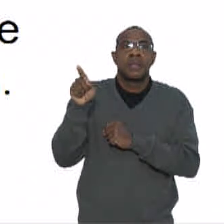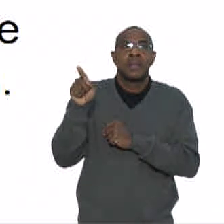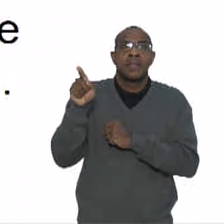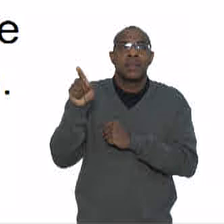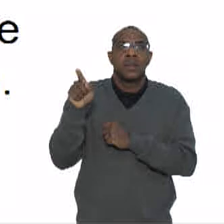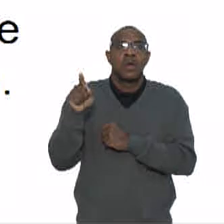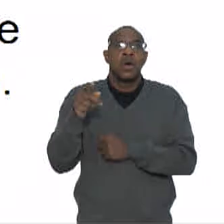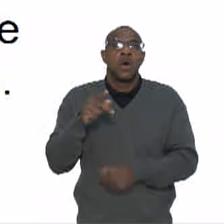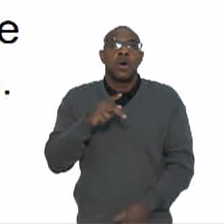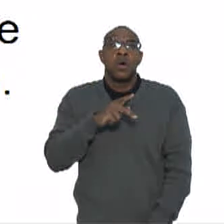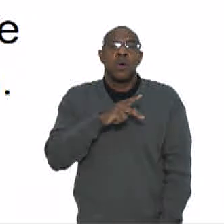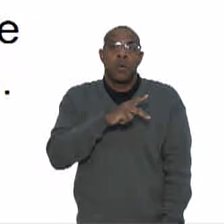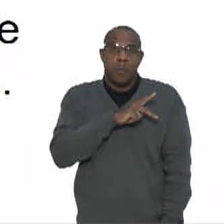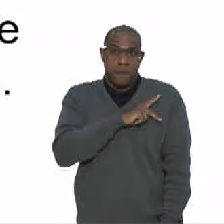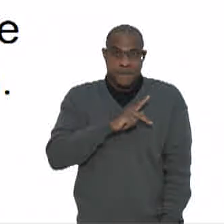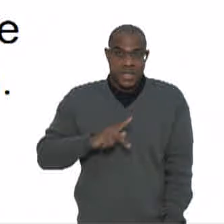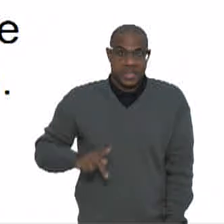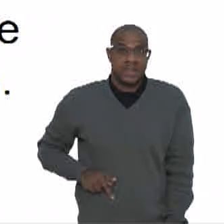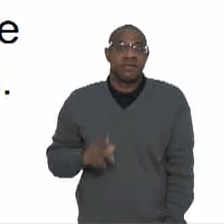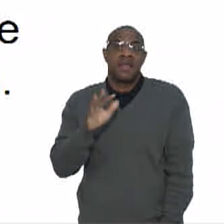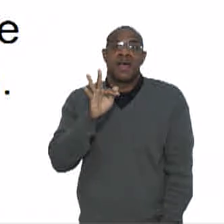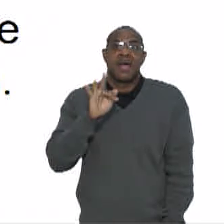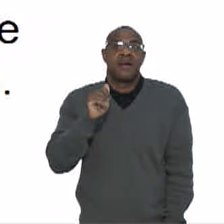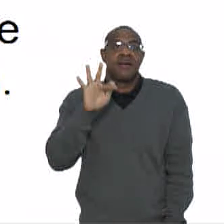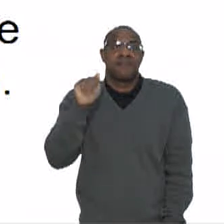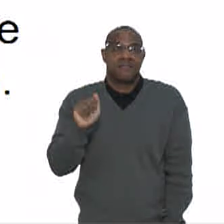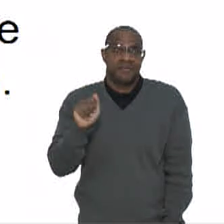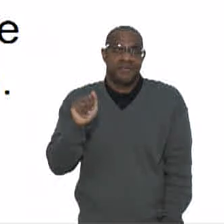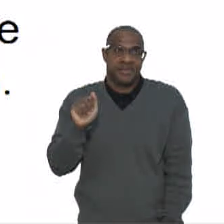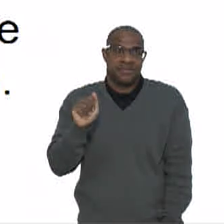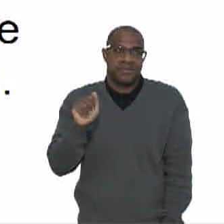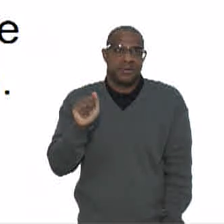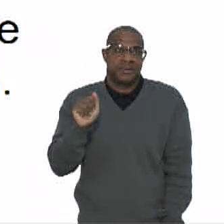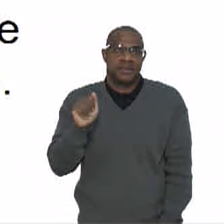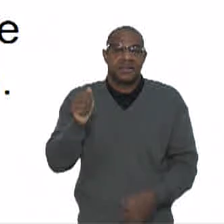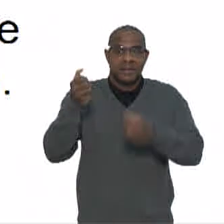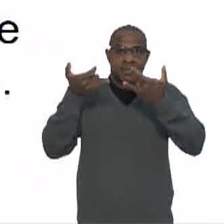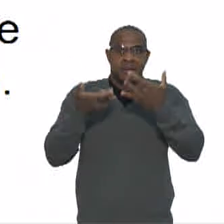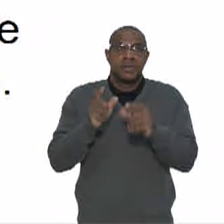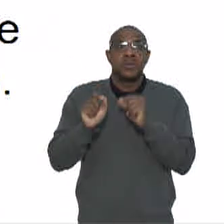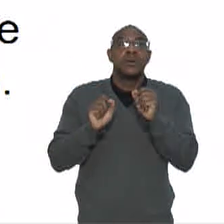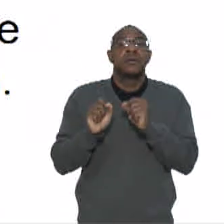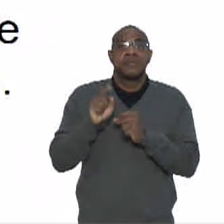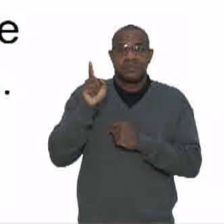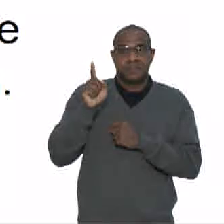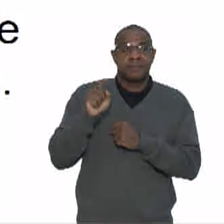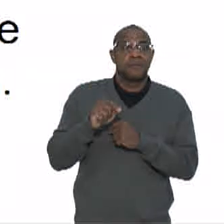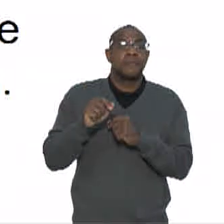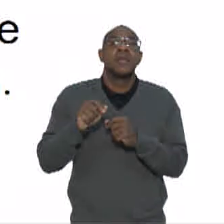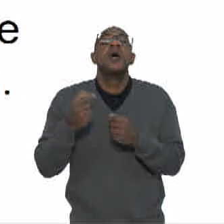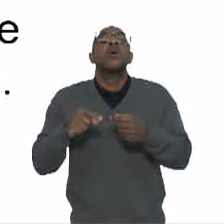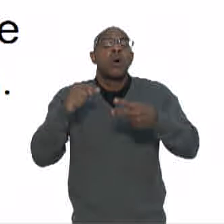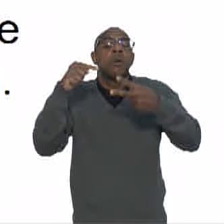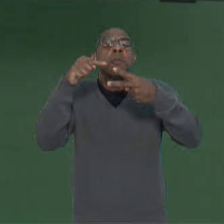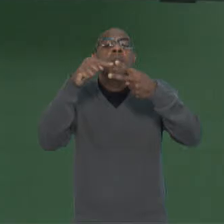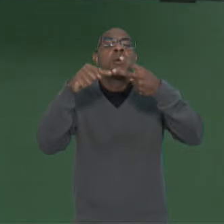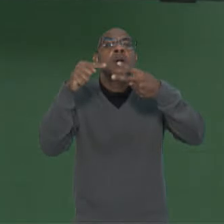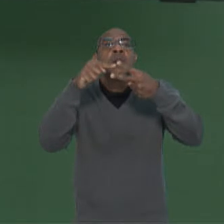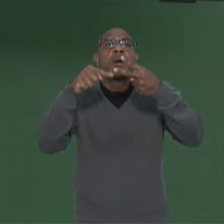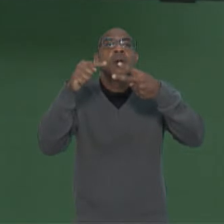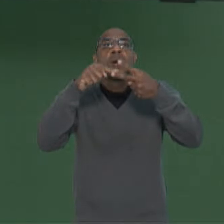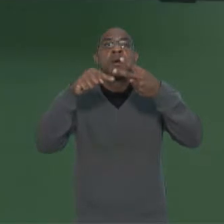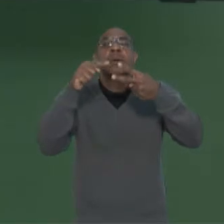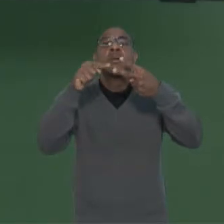presidente da FIFA, né? Gianni Infantino, tá? Qual das duas alternativas faz